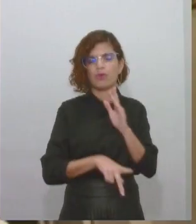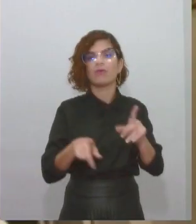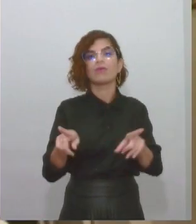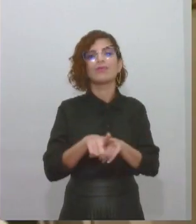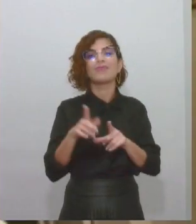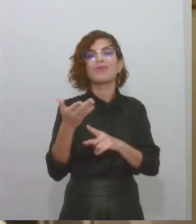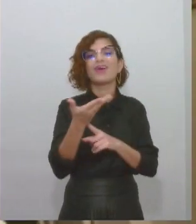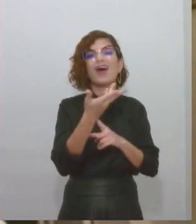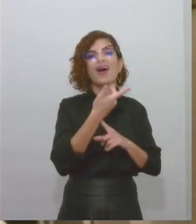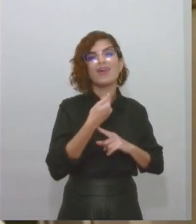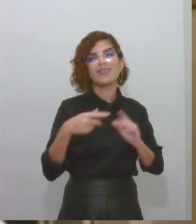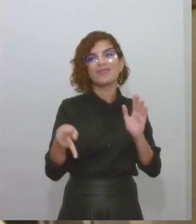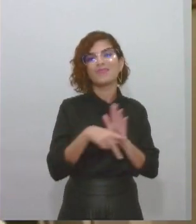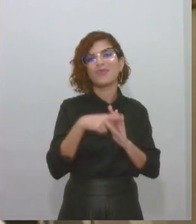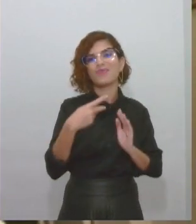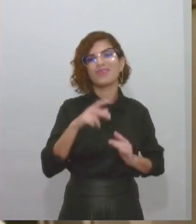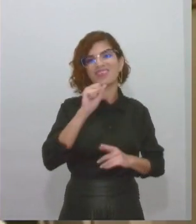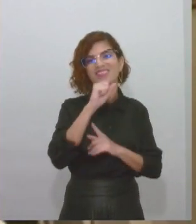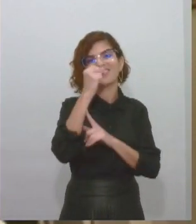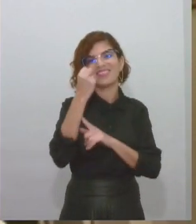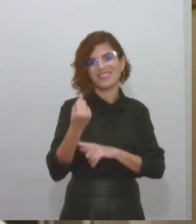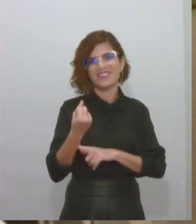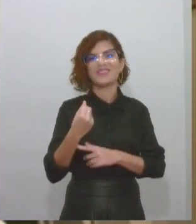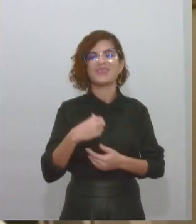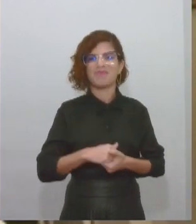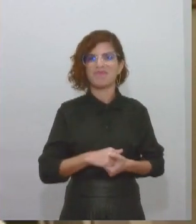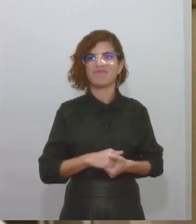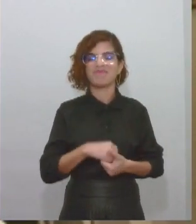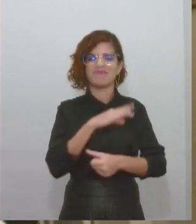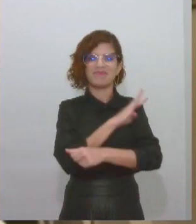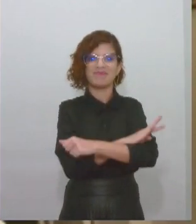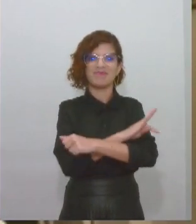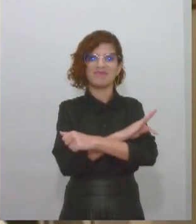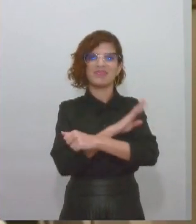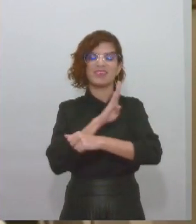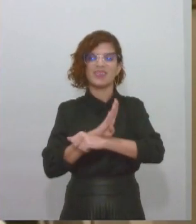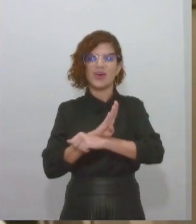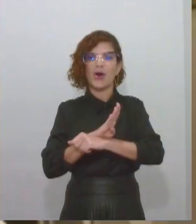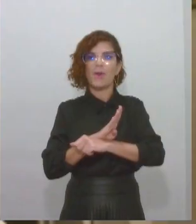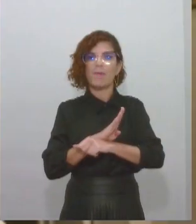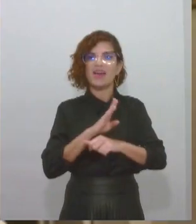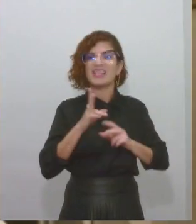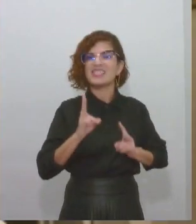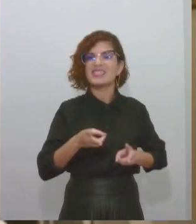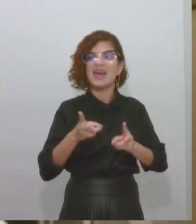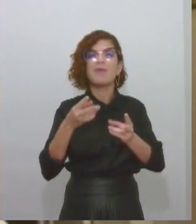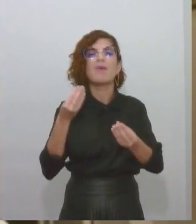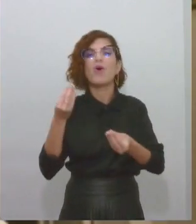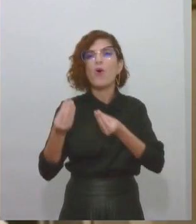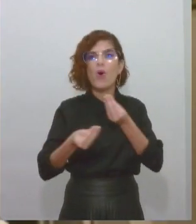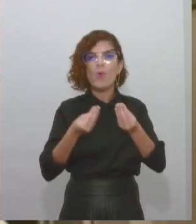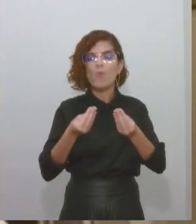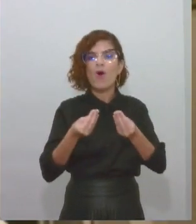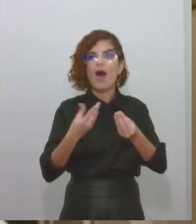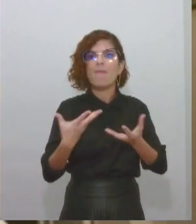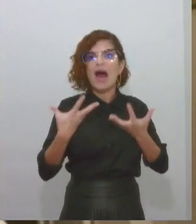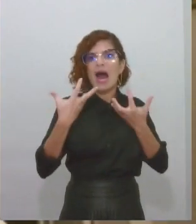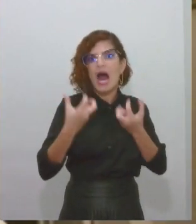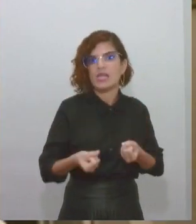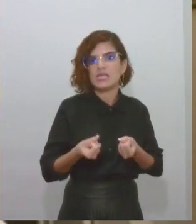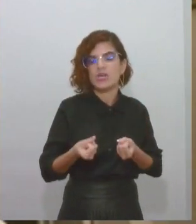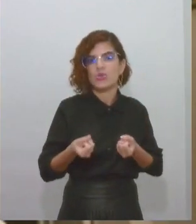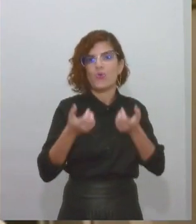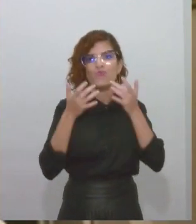brilhantar. Tobias Barreto, desde o início, resolveu abraçar o teatro. E o